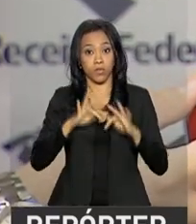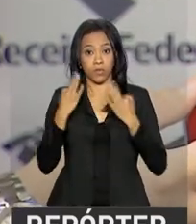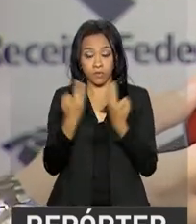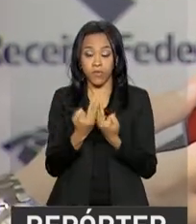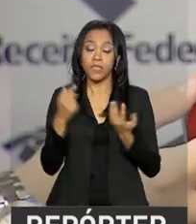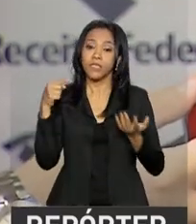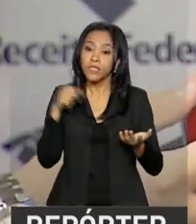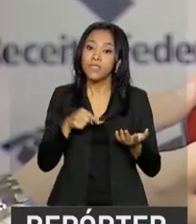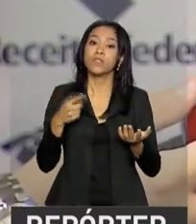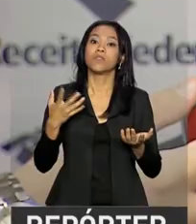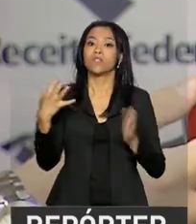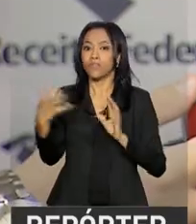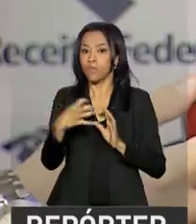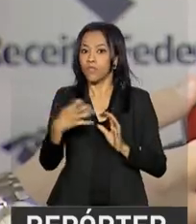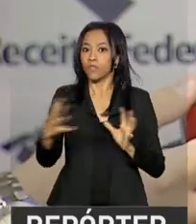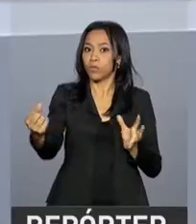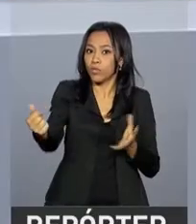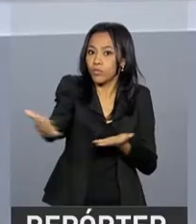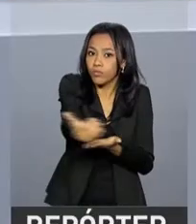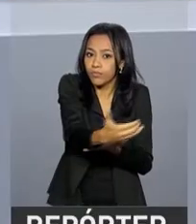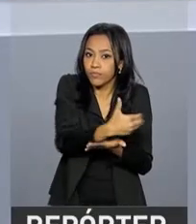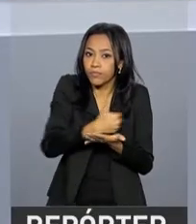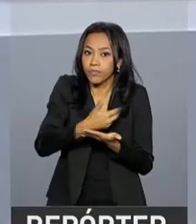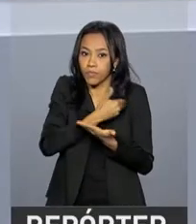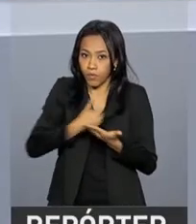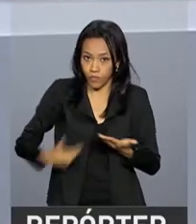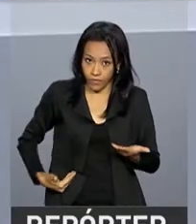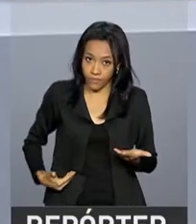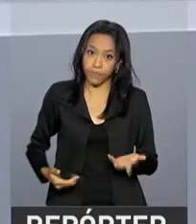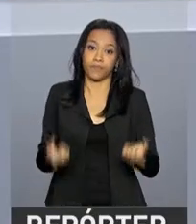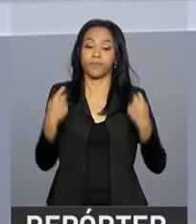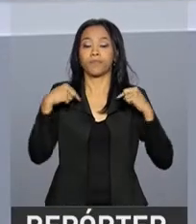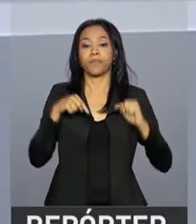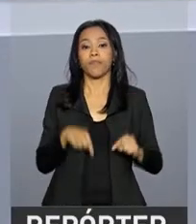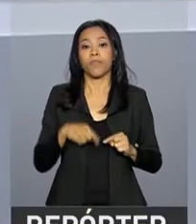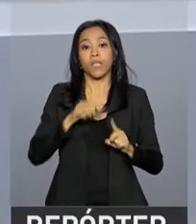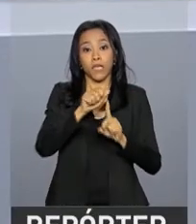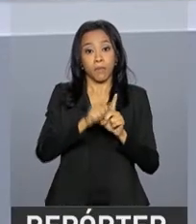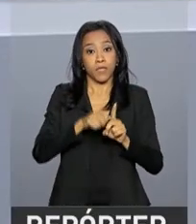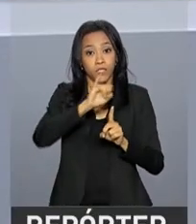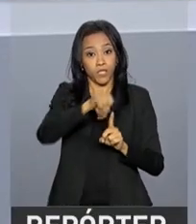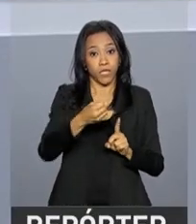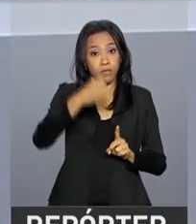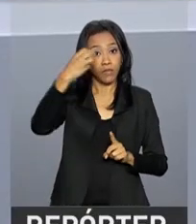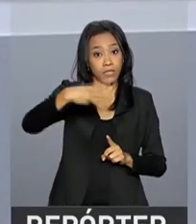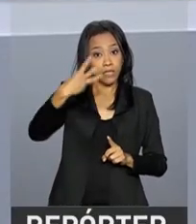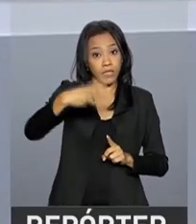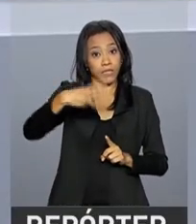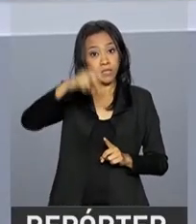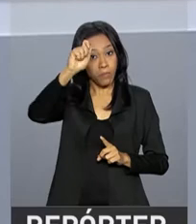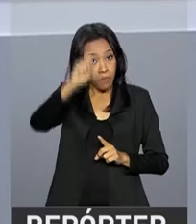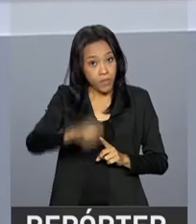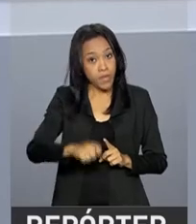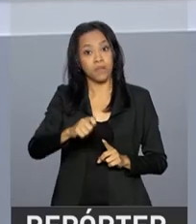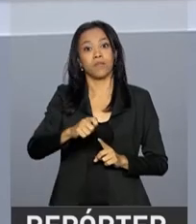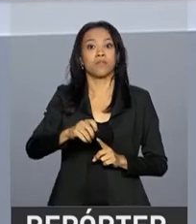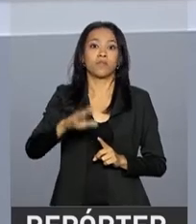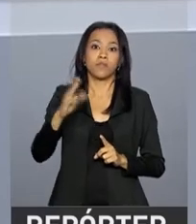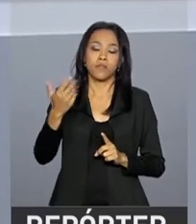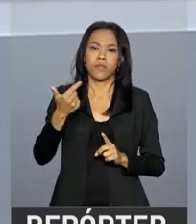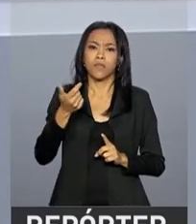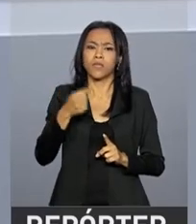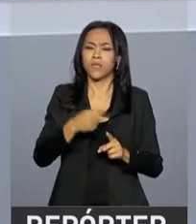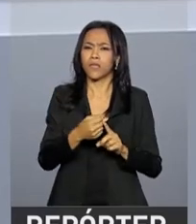no montante arrecadado janeiro foi o terceiro mês consecutivo com crescimento da arrecadação no acumulado